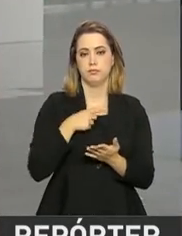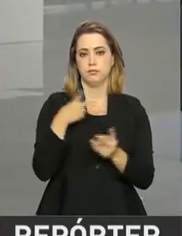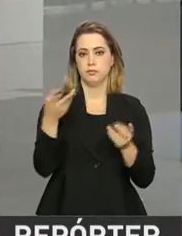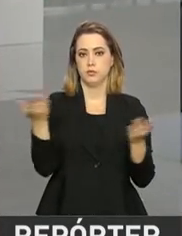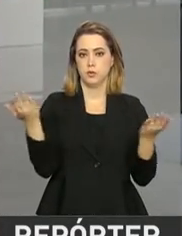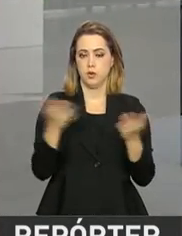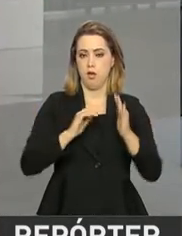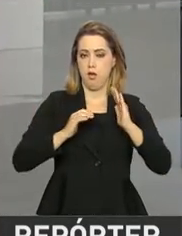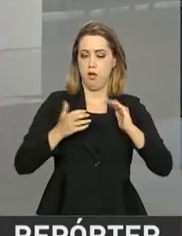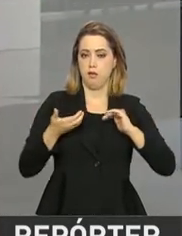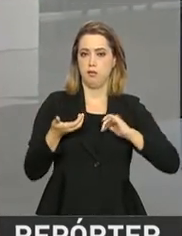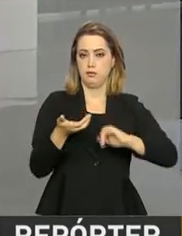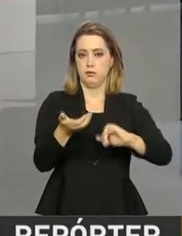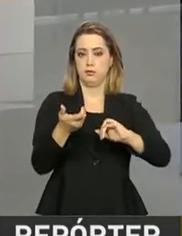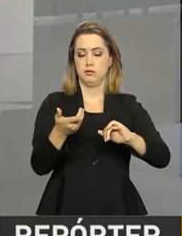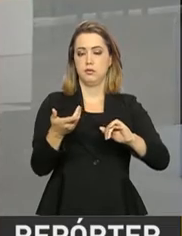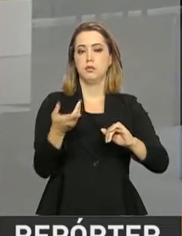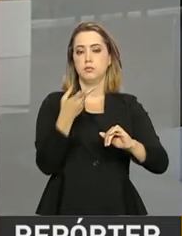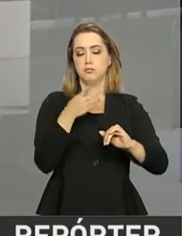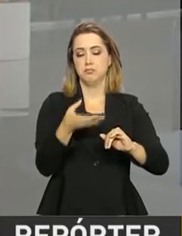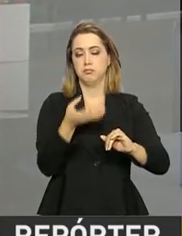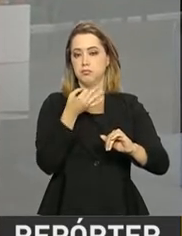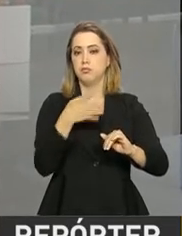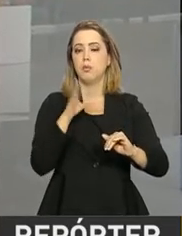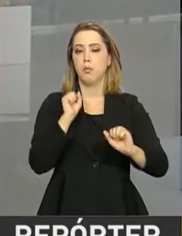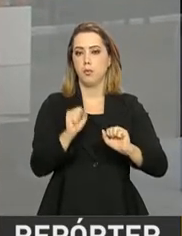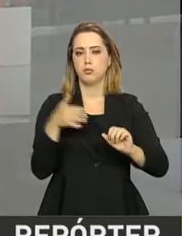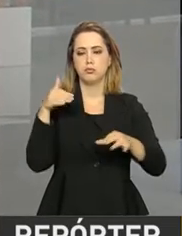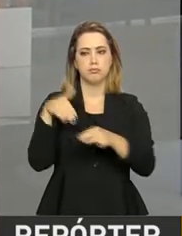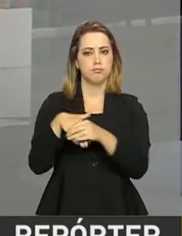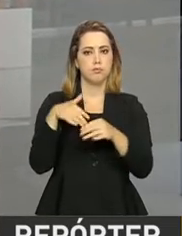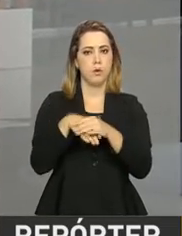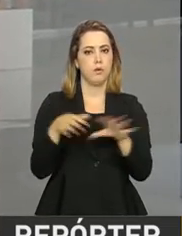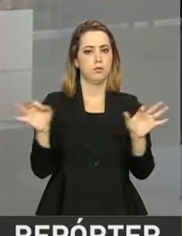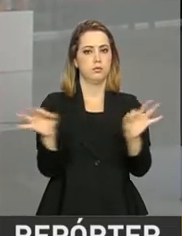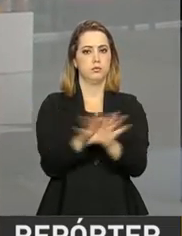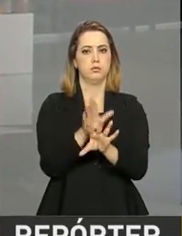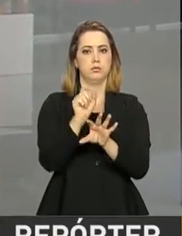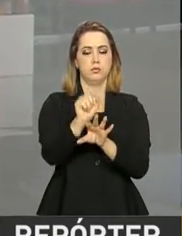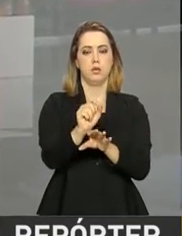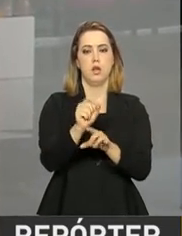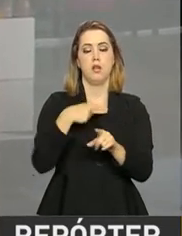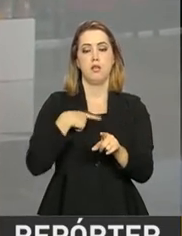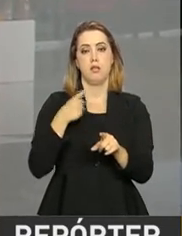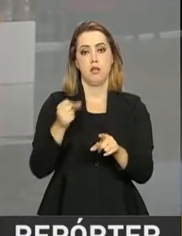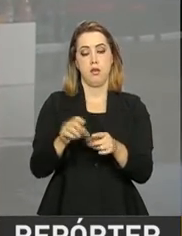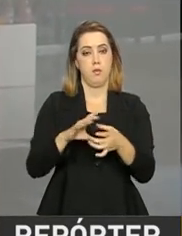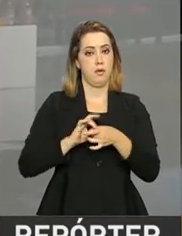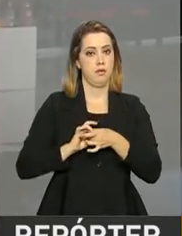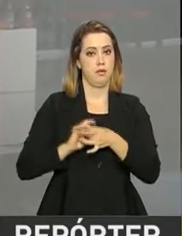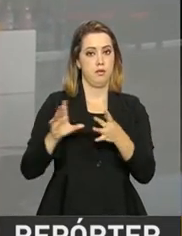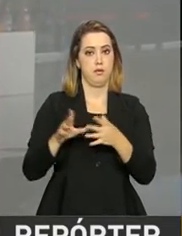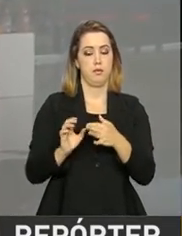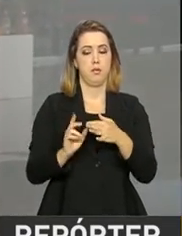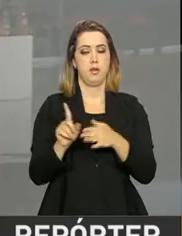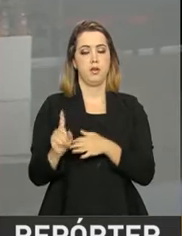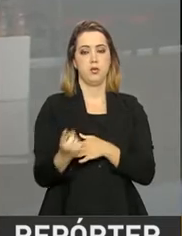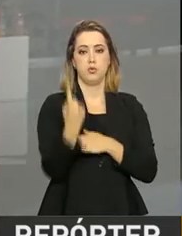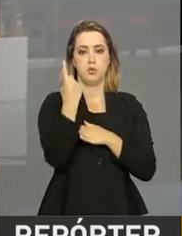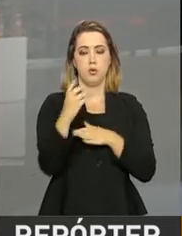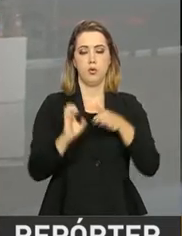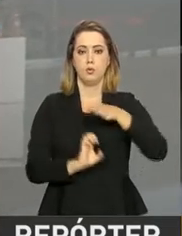câmara dos deputados concluiu na tarde de hoje a votação desse projeto que acaba com a obrigatoriedade de a petrobras ser a operadora